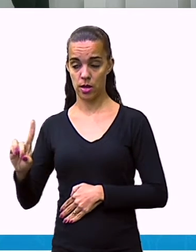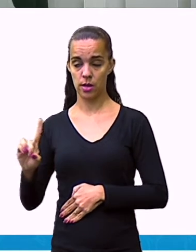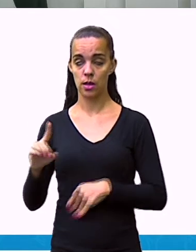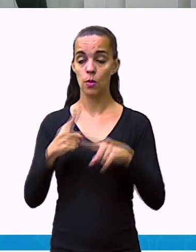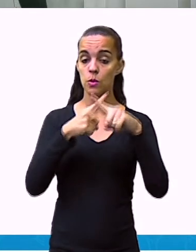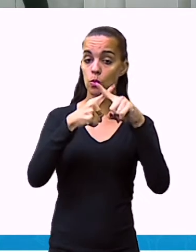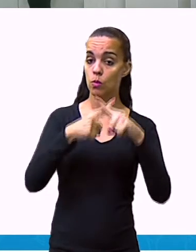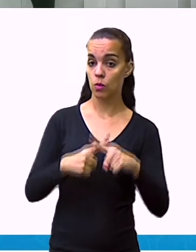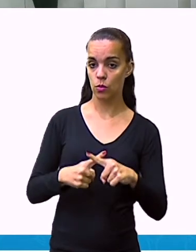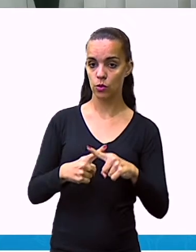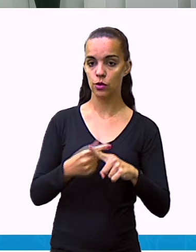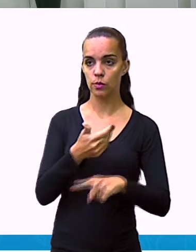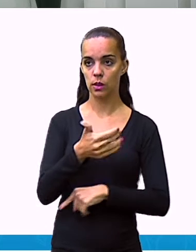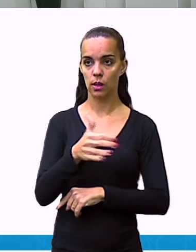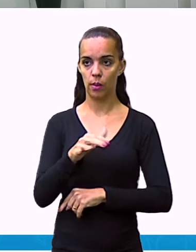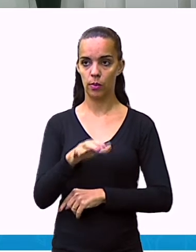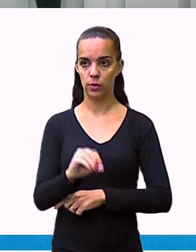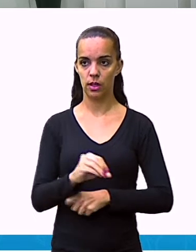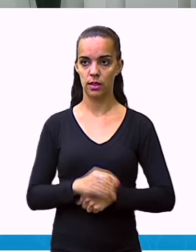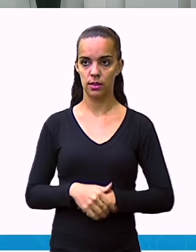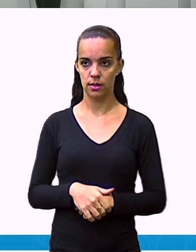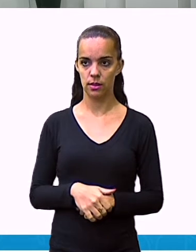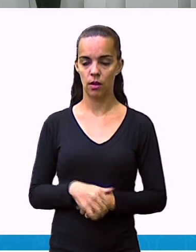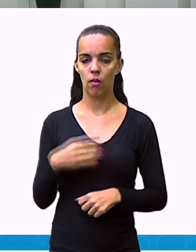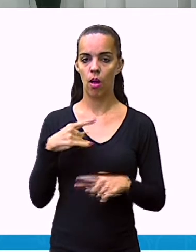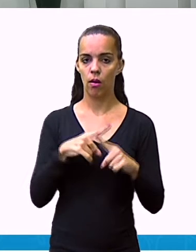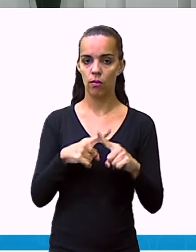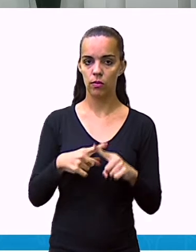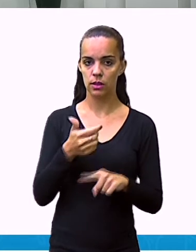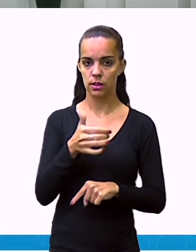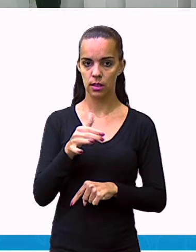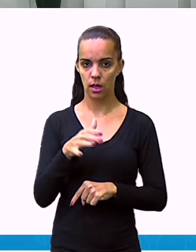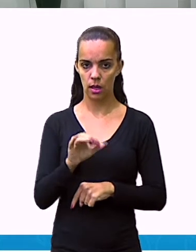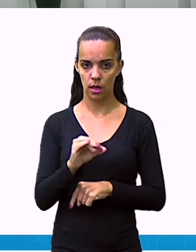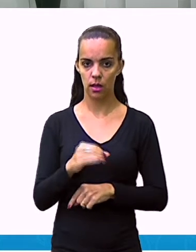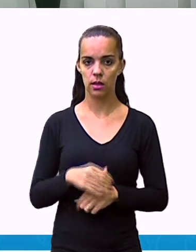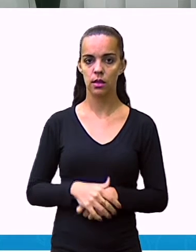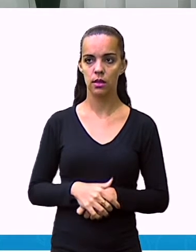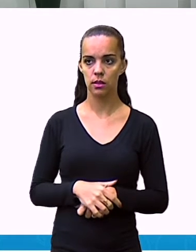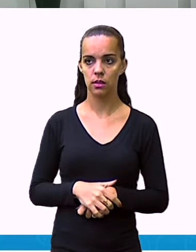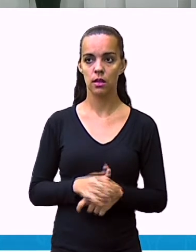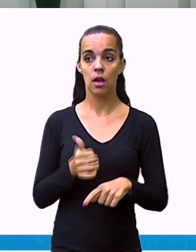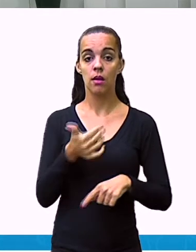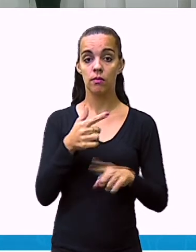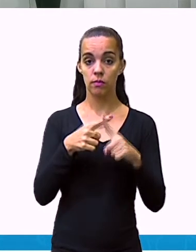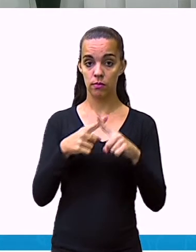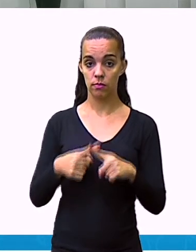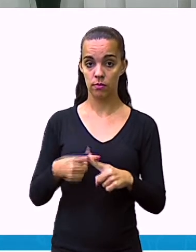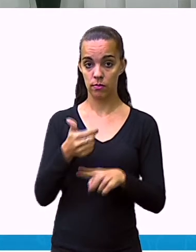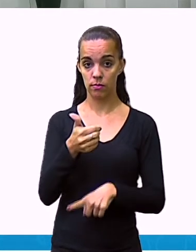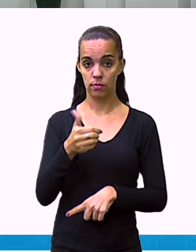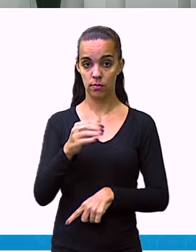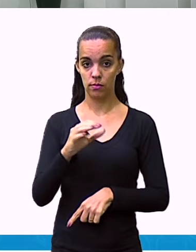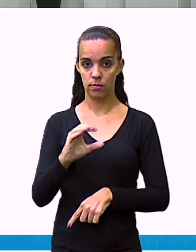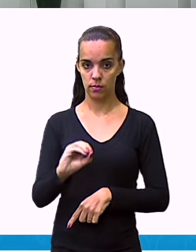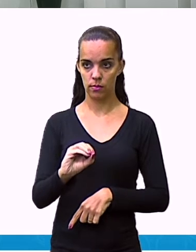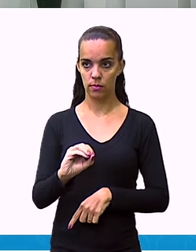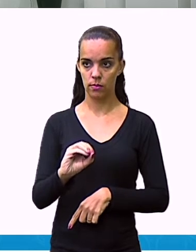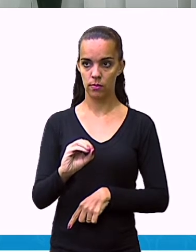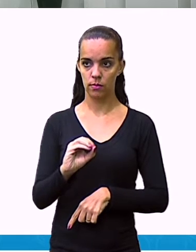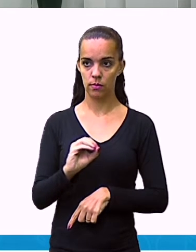multiplico por 10 aqui no caso vamos ficar por 10 aqui por dentro